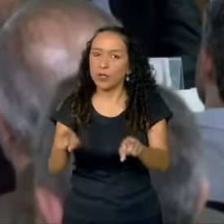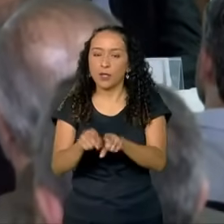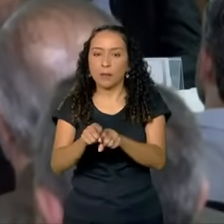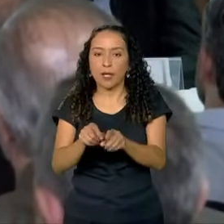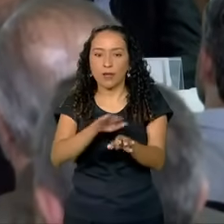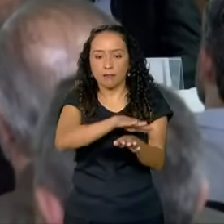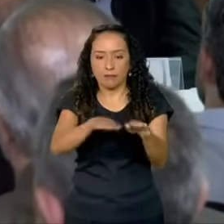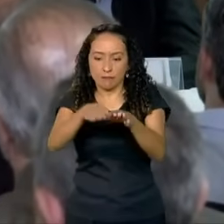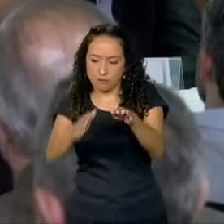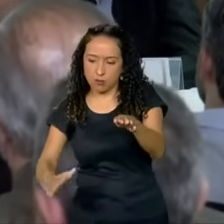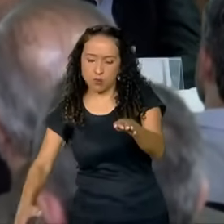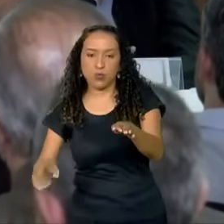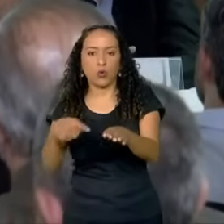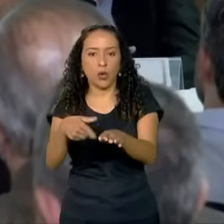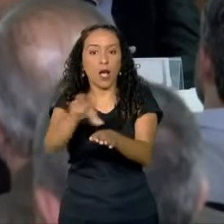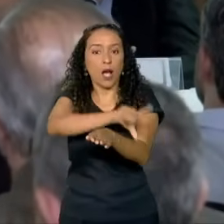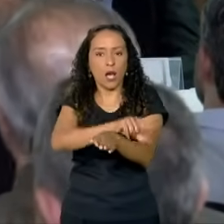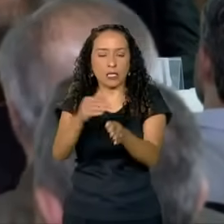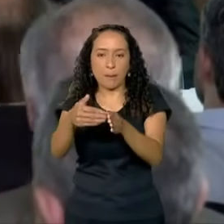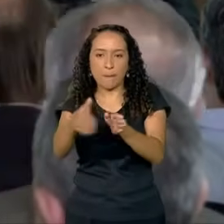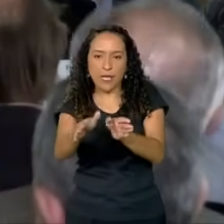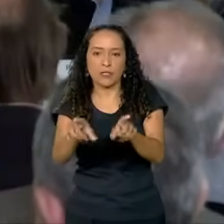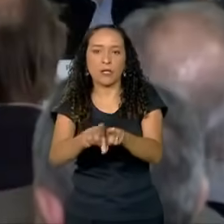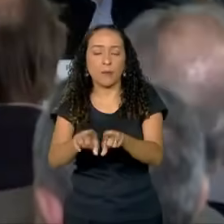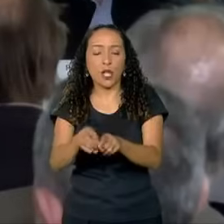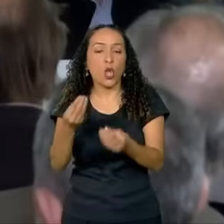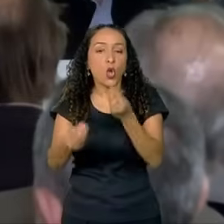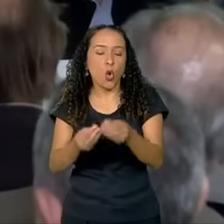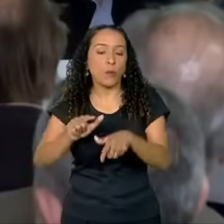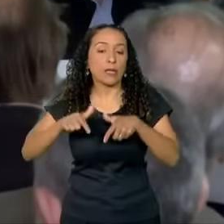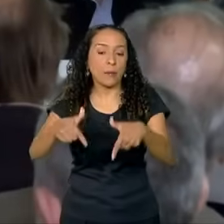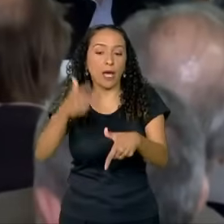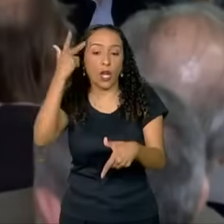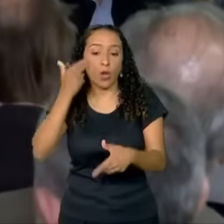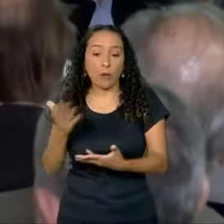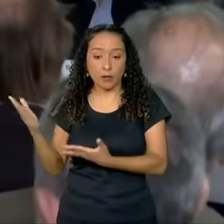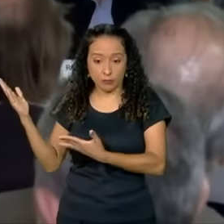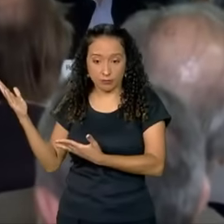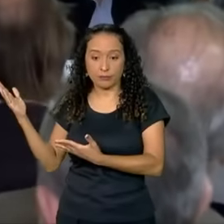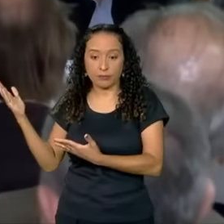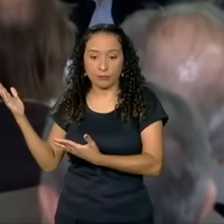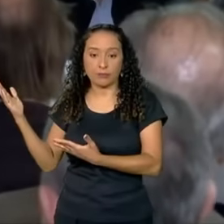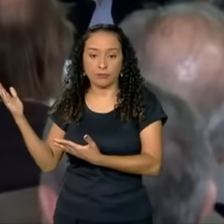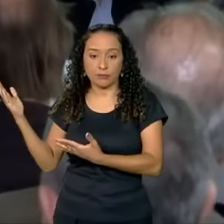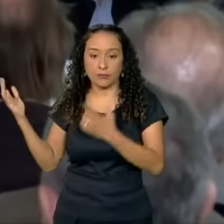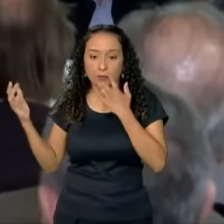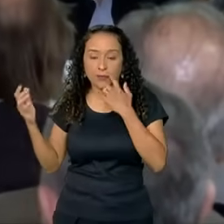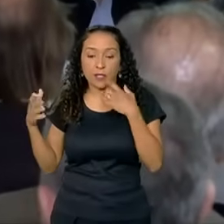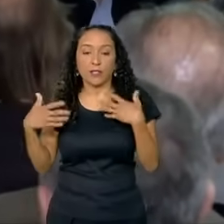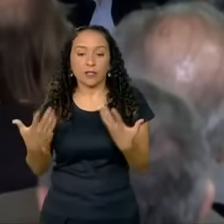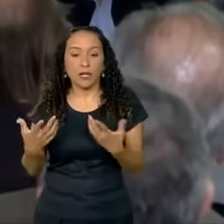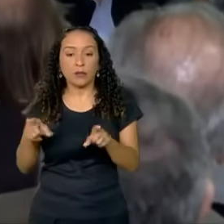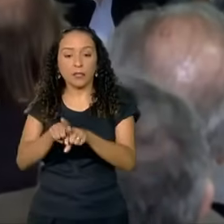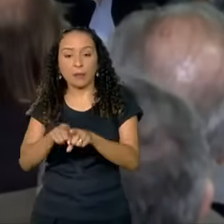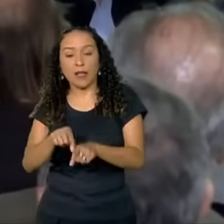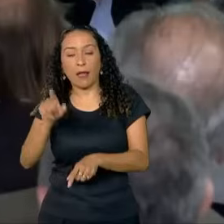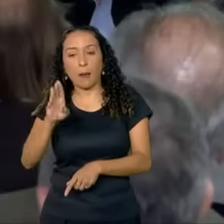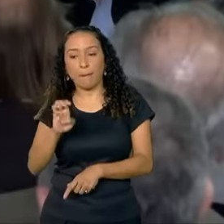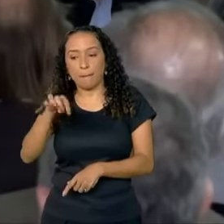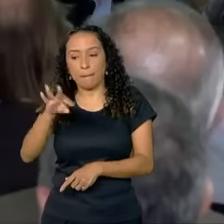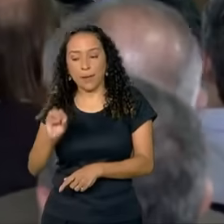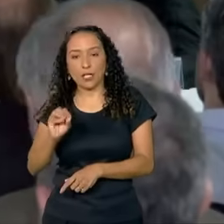gente mencionou, que tinha tido uma ruptura, né? Como é que ela funciona em condições normais, como é que ela foi pressionada lá em Bento Gonçalves e